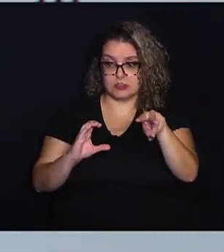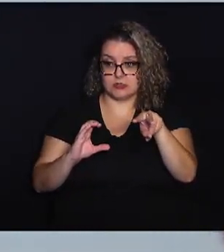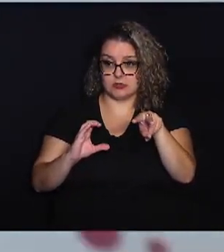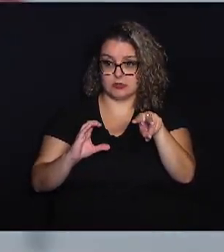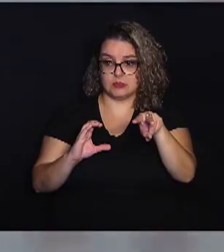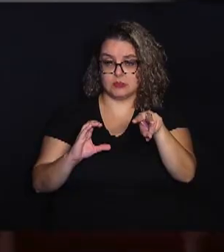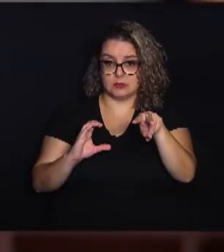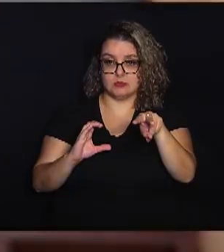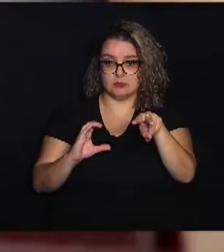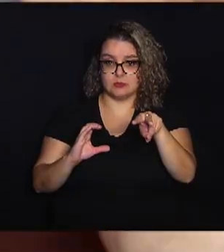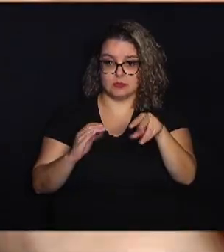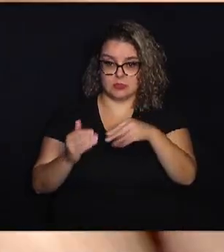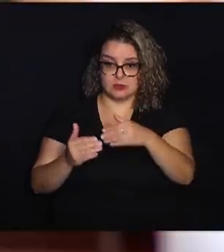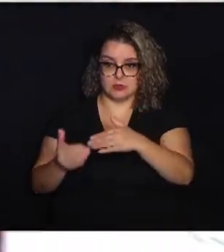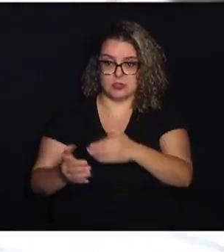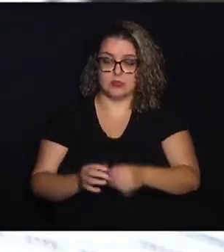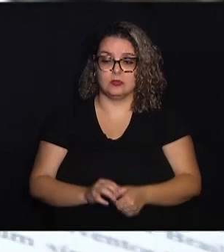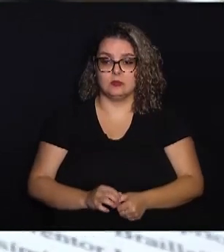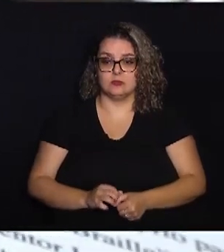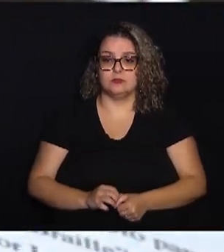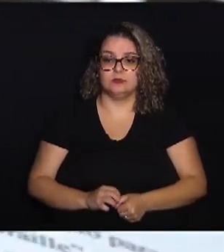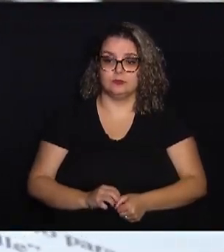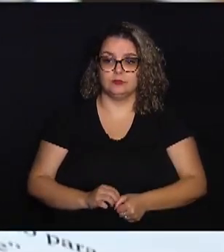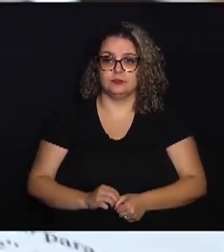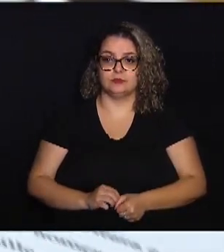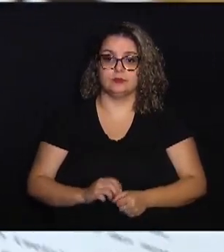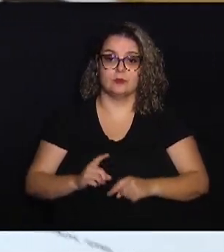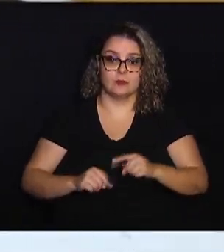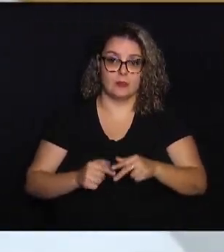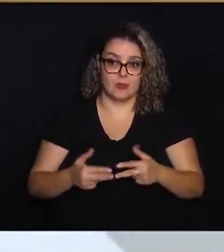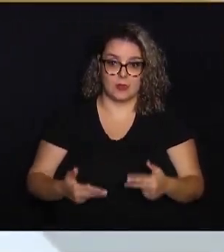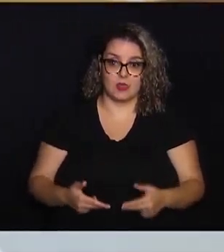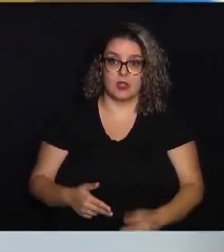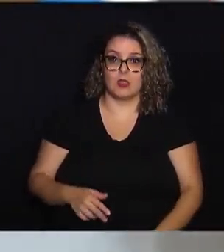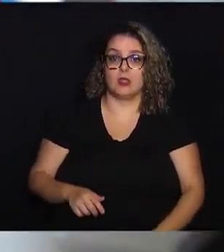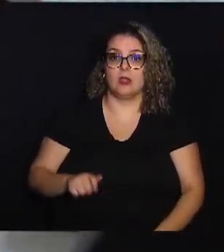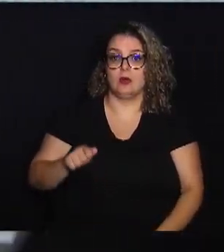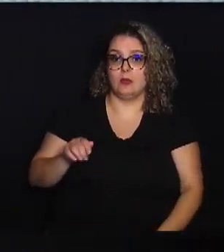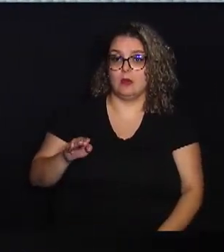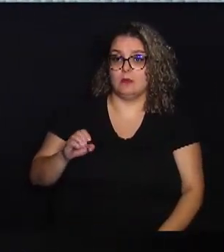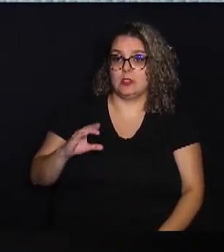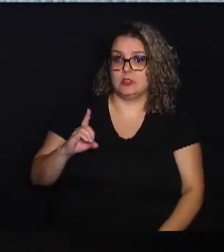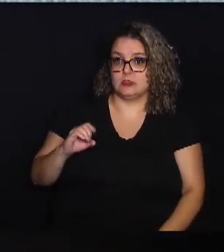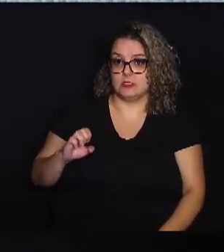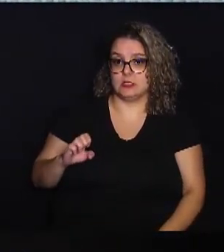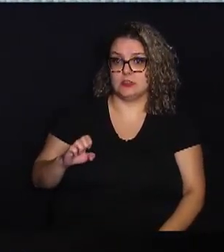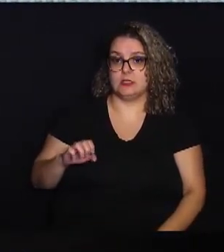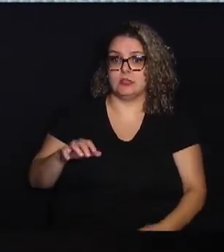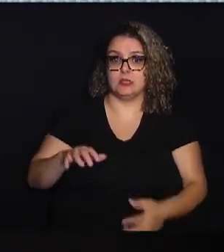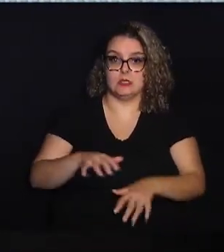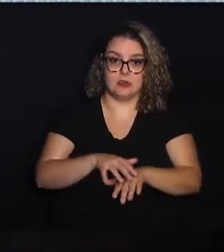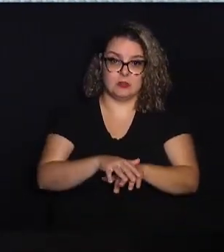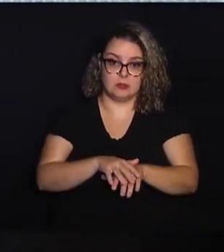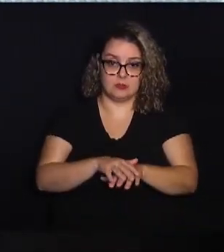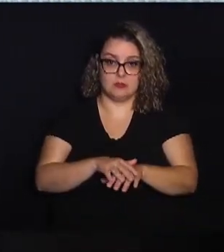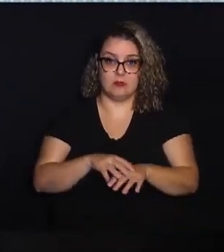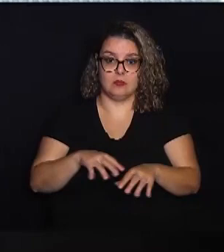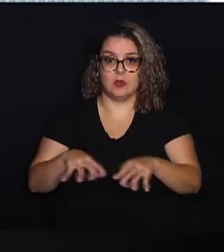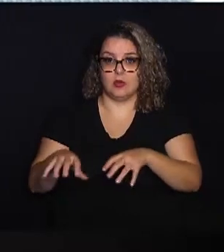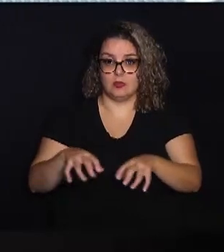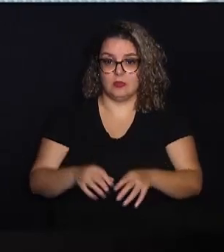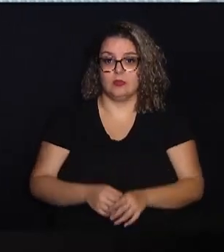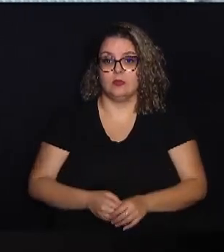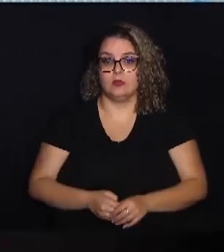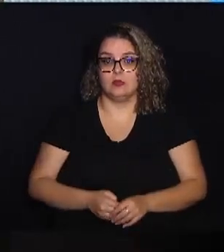assim por diante. Esse material aqui é o alfabeto Braille móvel em madeira, que tem